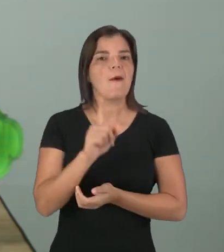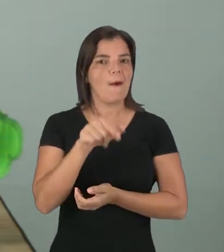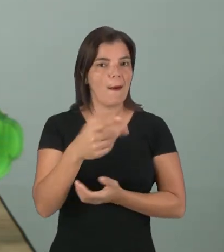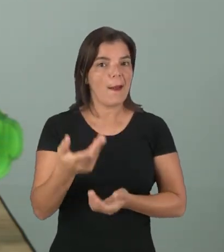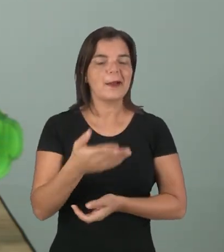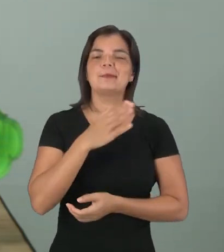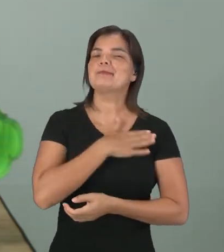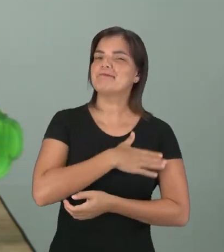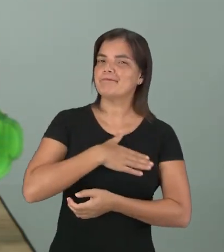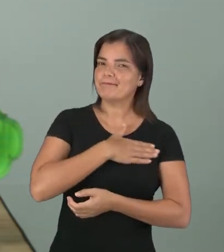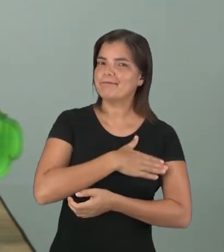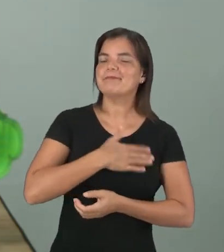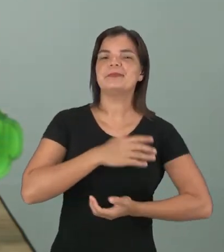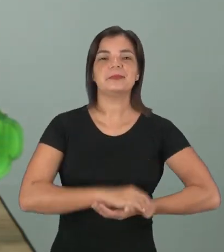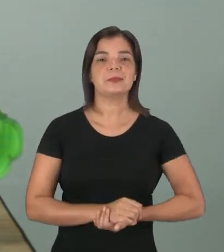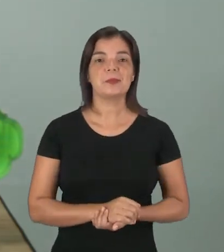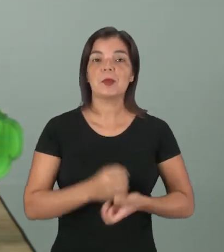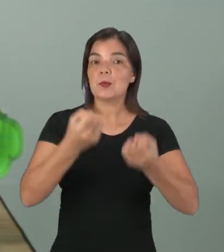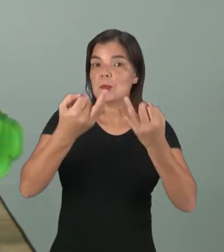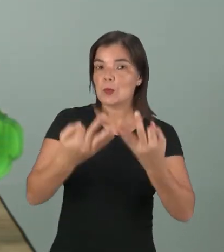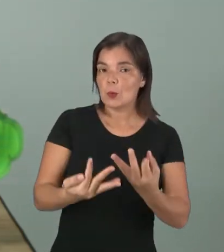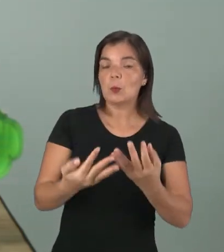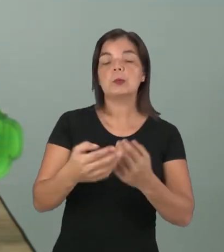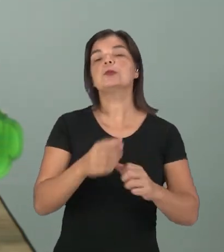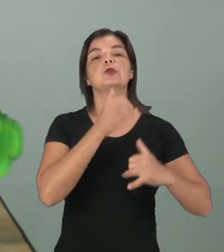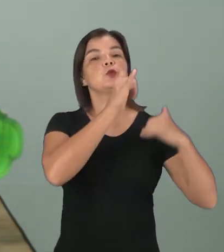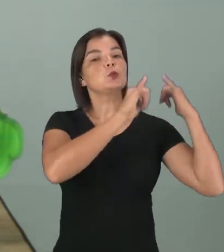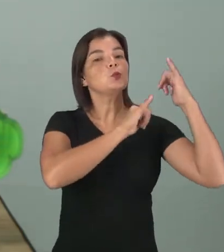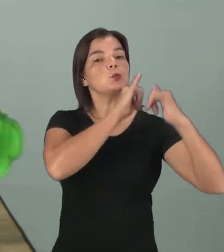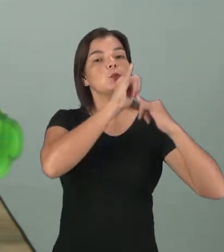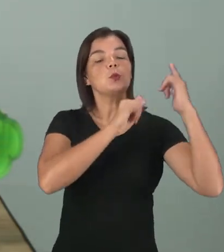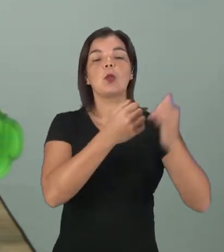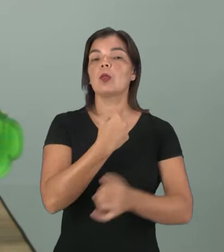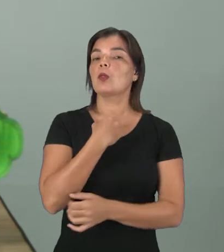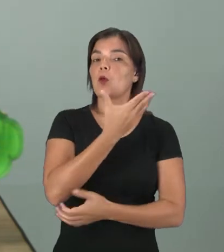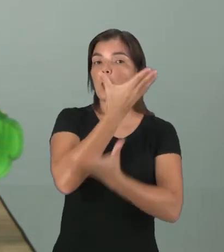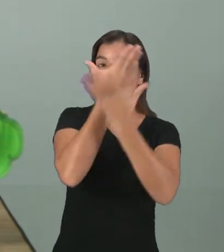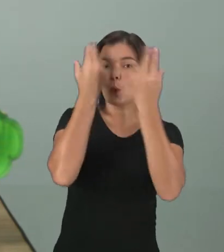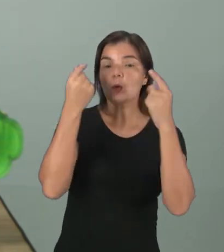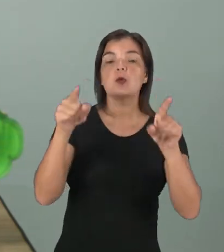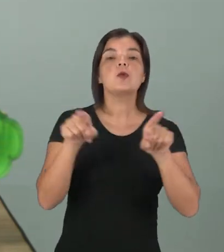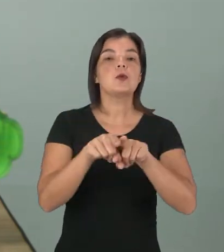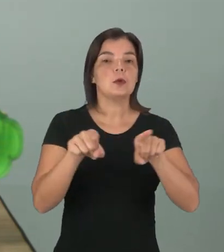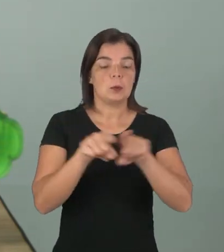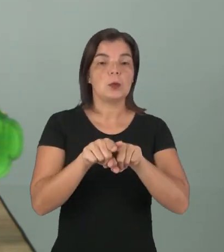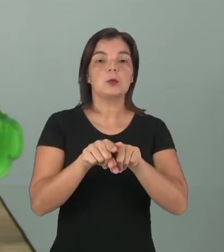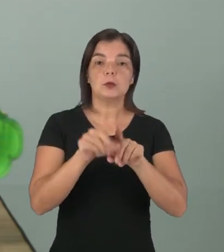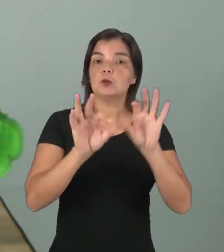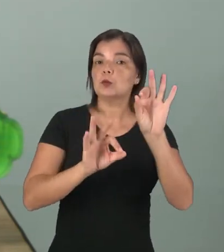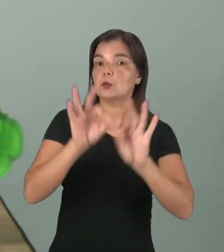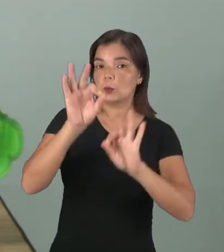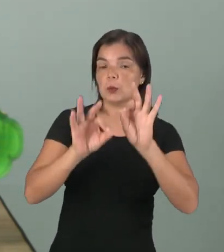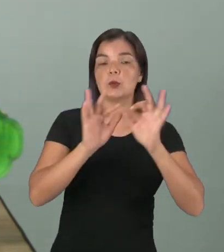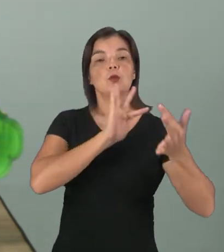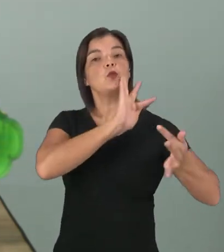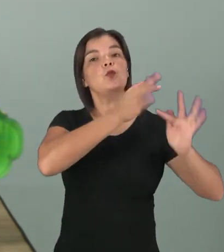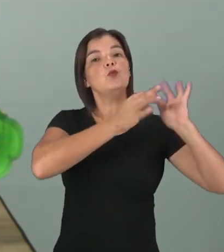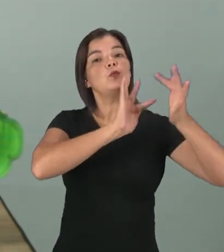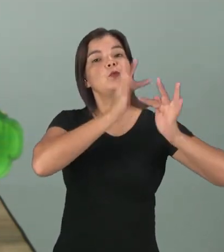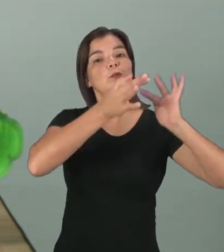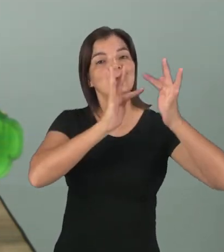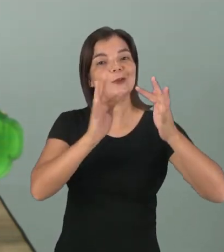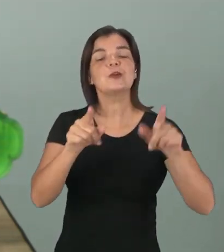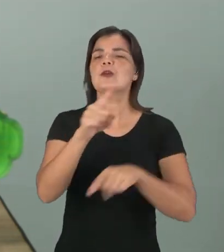é muito divertido. Bom, quando falamos de lenda, não podemos esquecer que muitas delas formam o nosso folclore